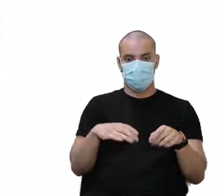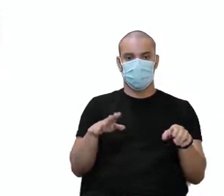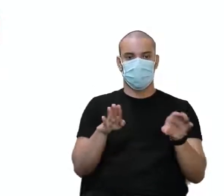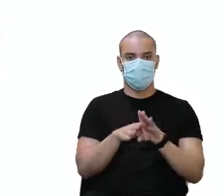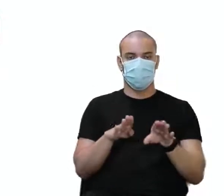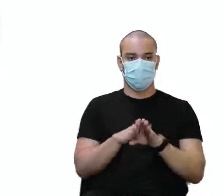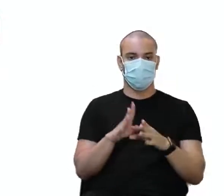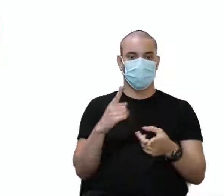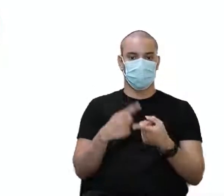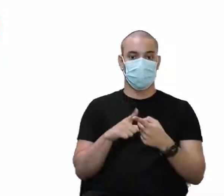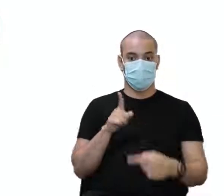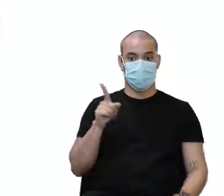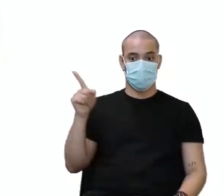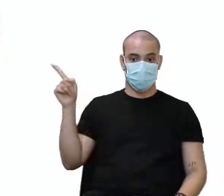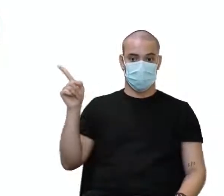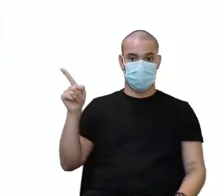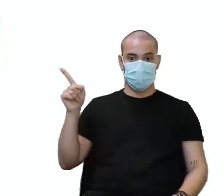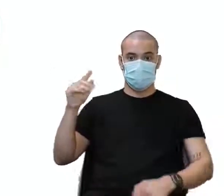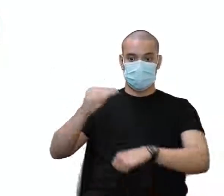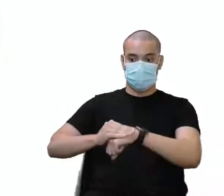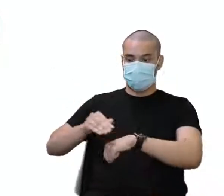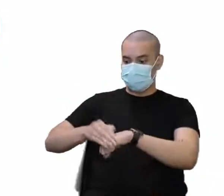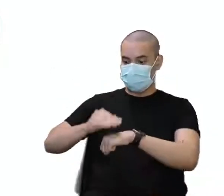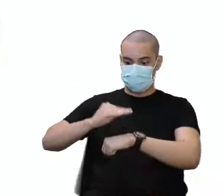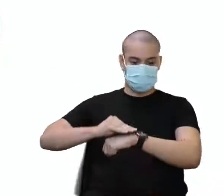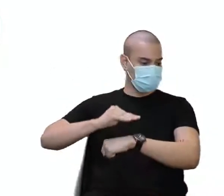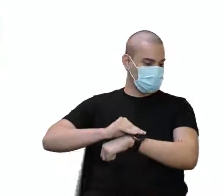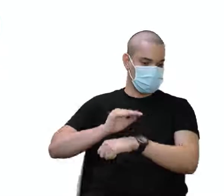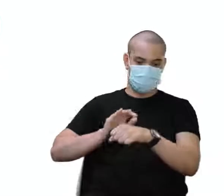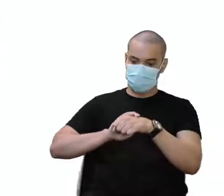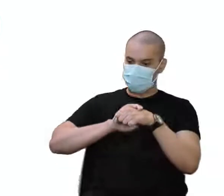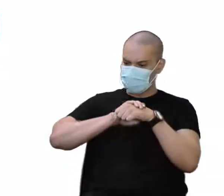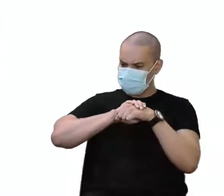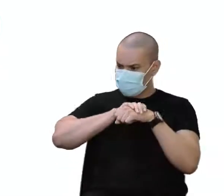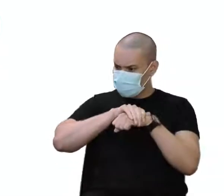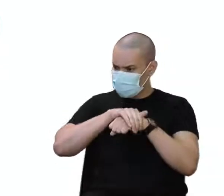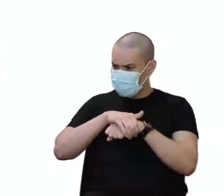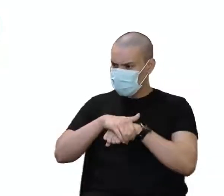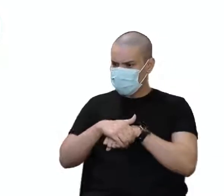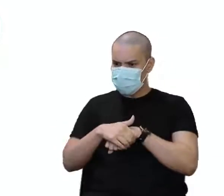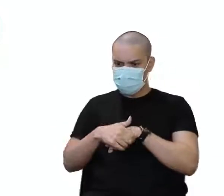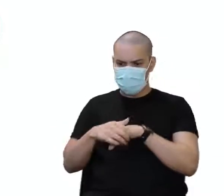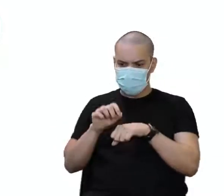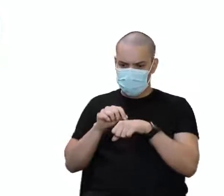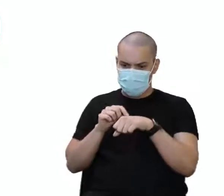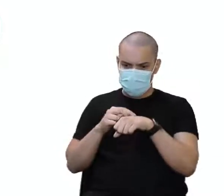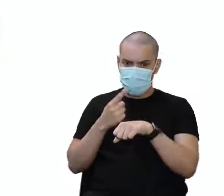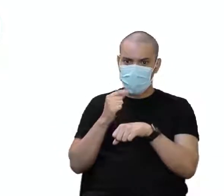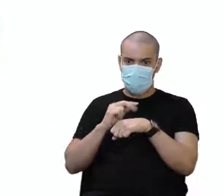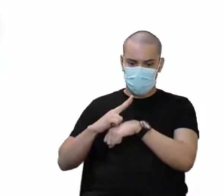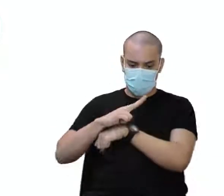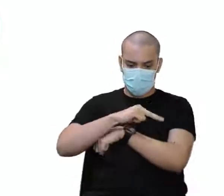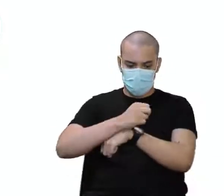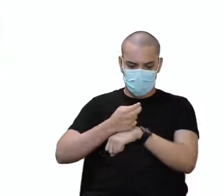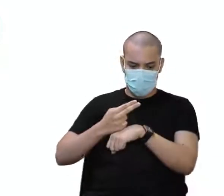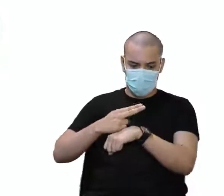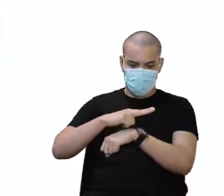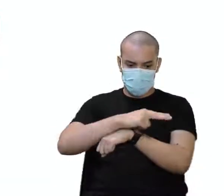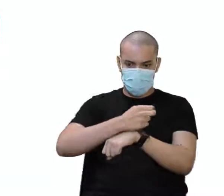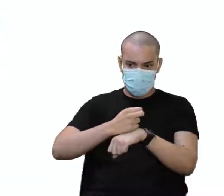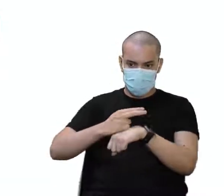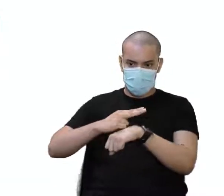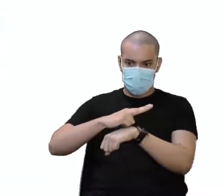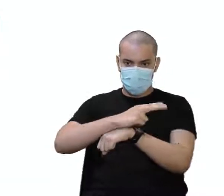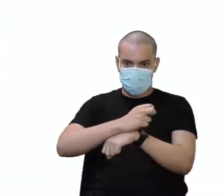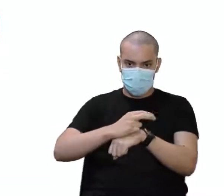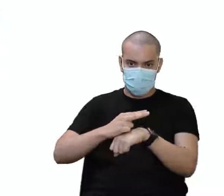Ok? Esse anfíbio também insaciável, ele passa a noite todinha ali, só com aquela linguinha, esticando a linguinha dele,